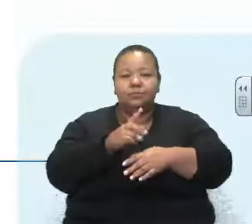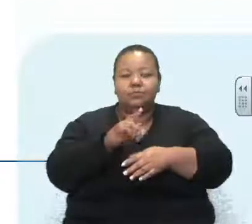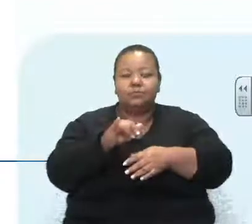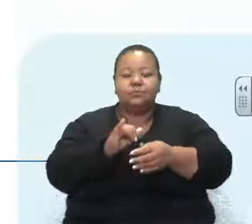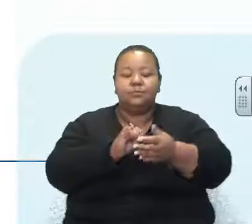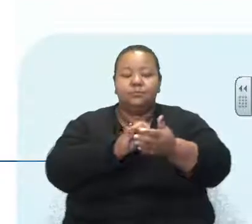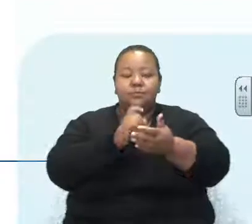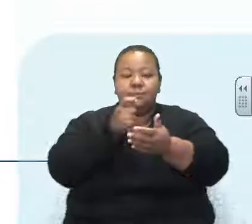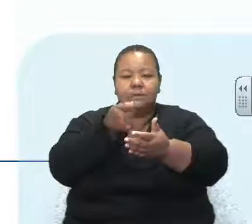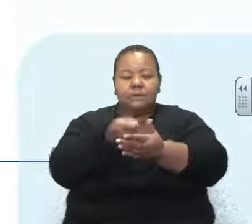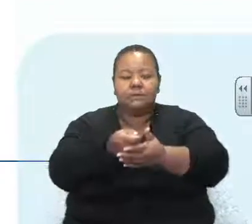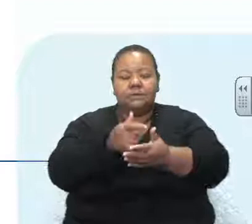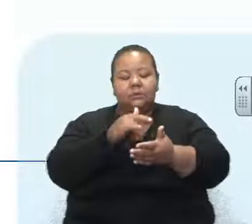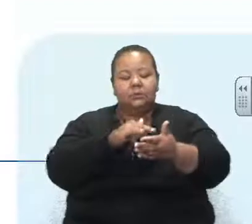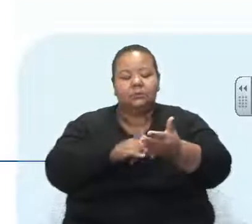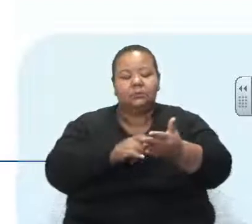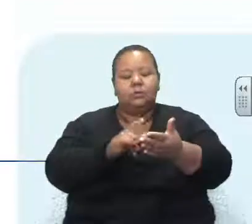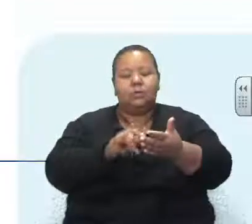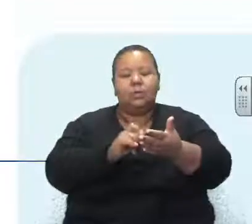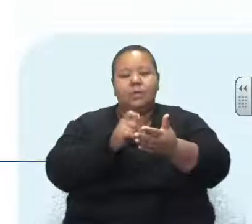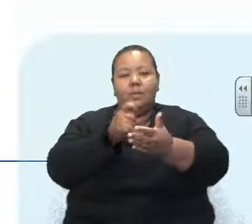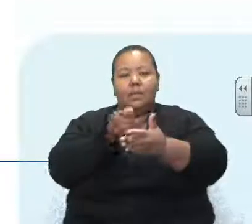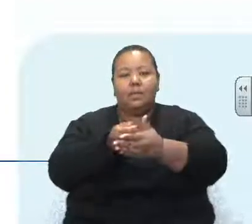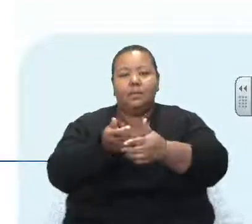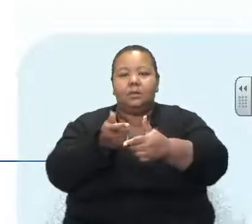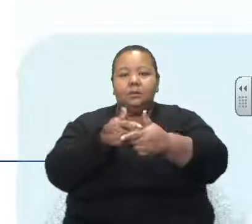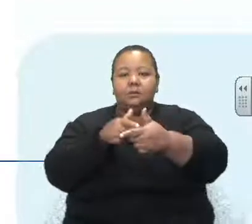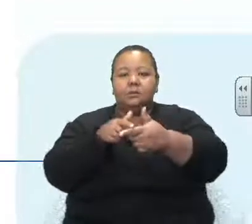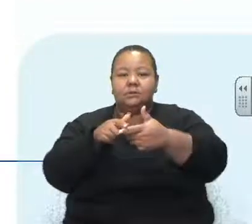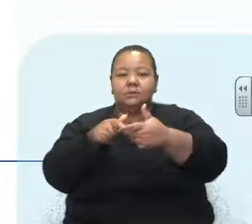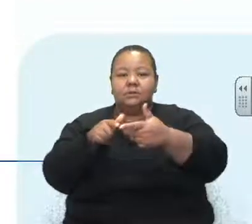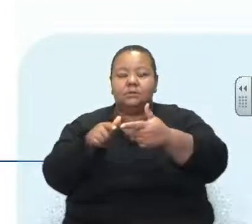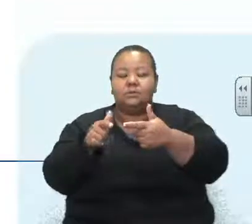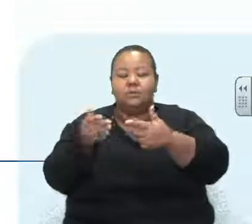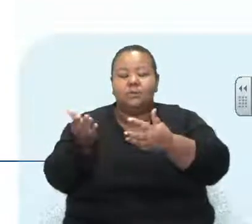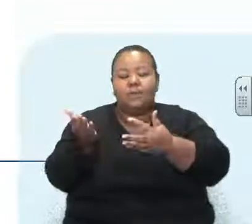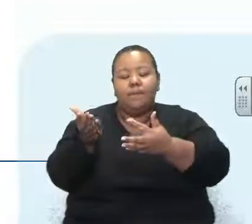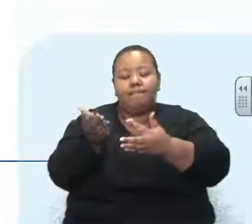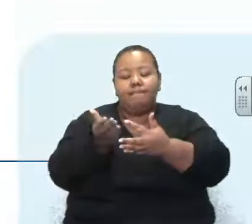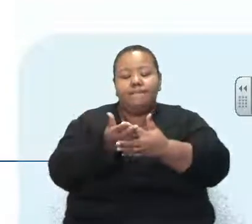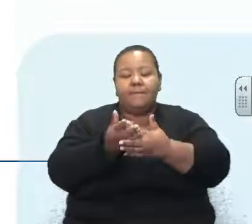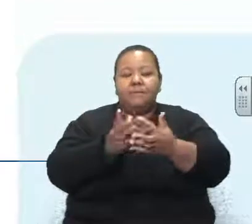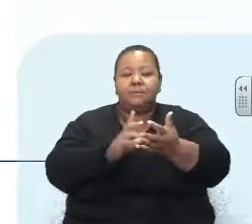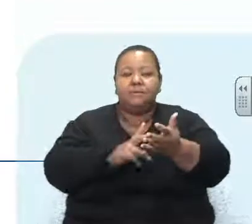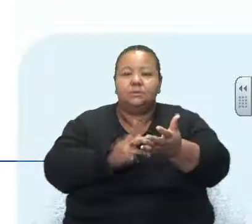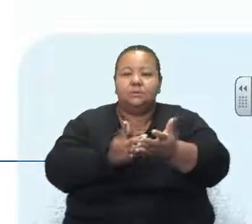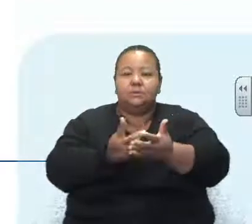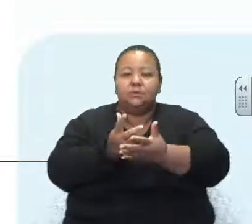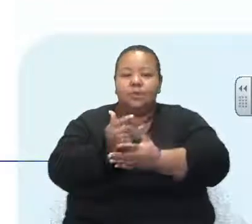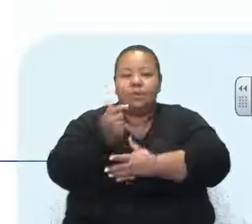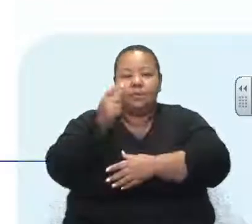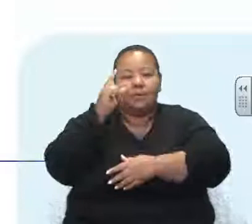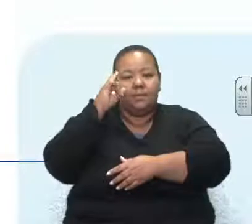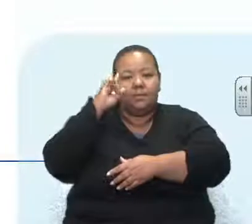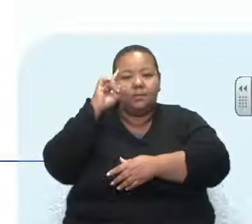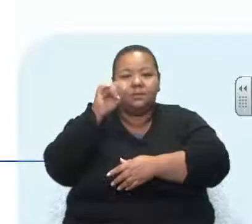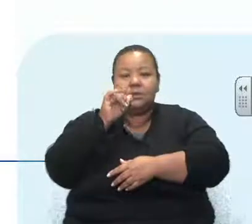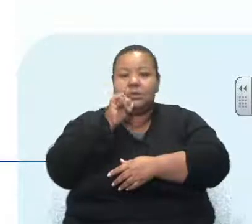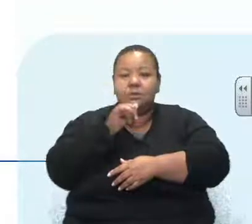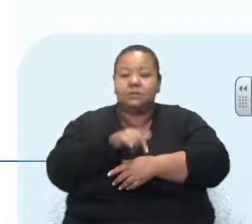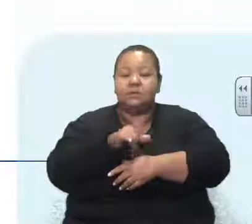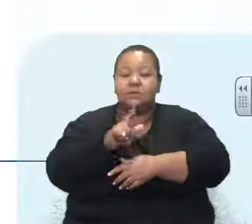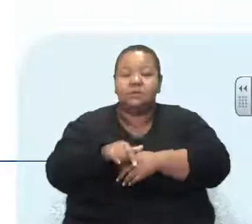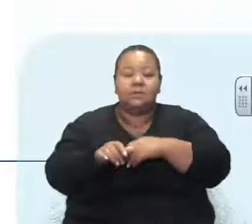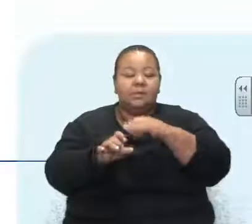pagar que ela tem, dividido pela média de compras por dia que elas são realizadas. Ah, minha empresa não realiza compra